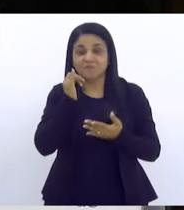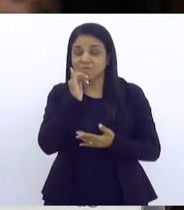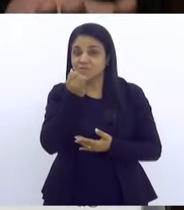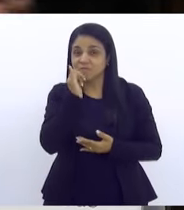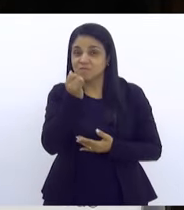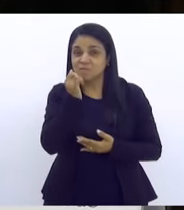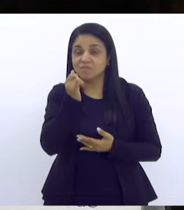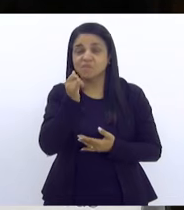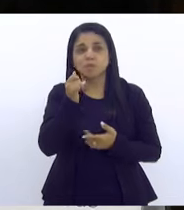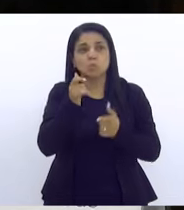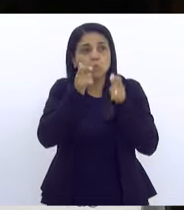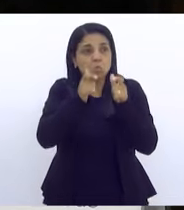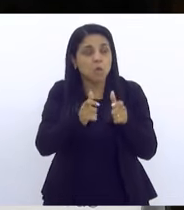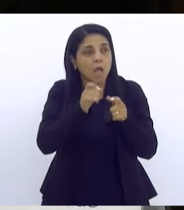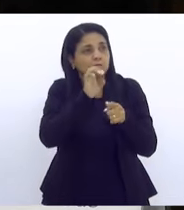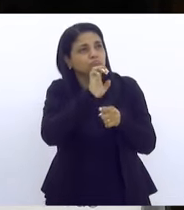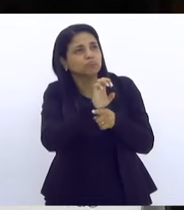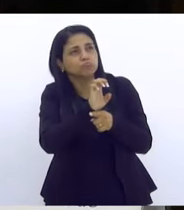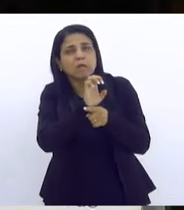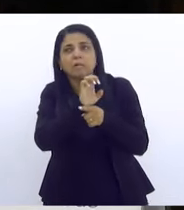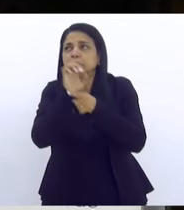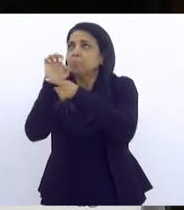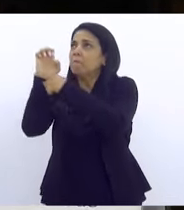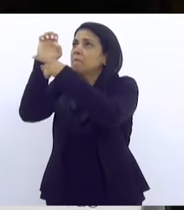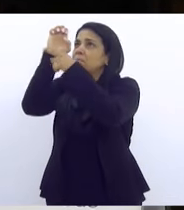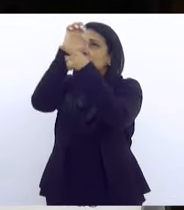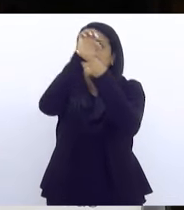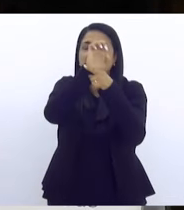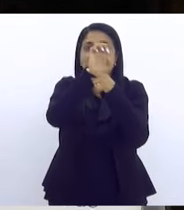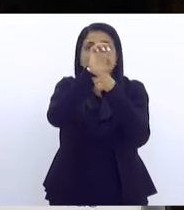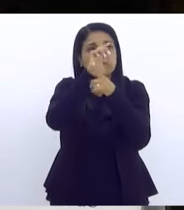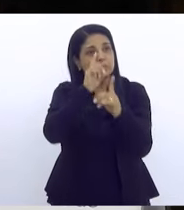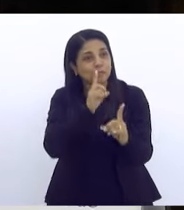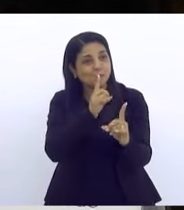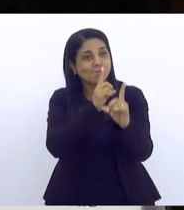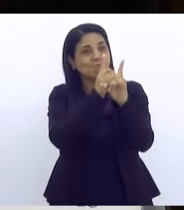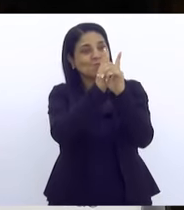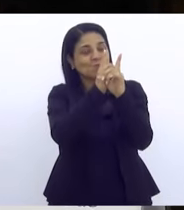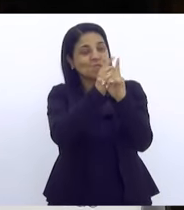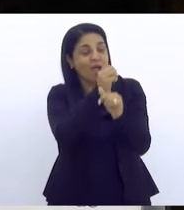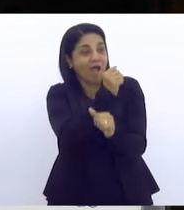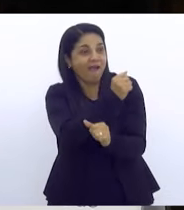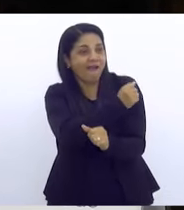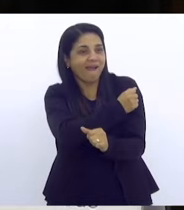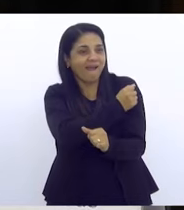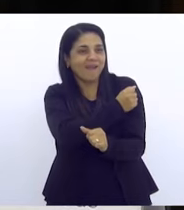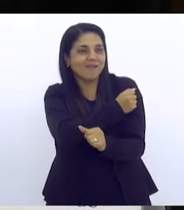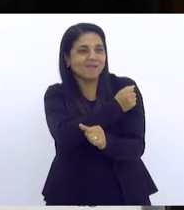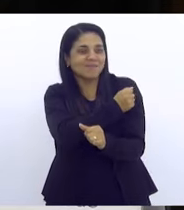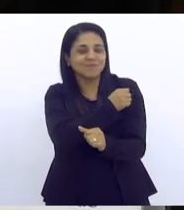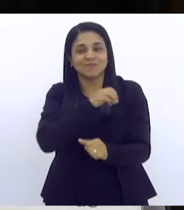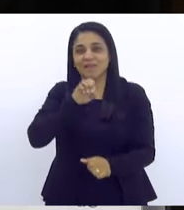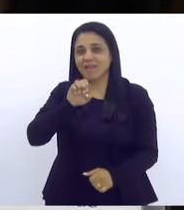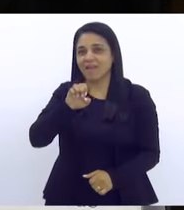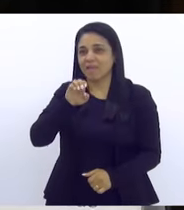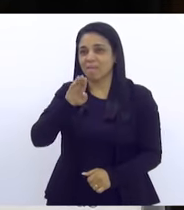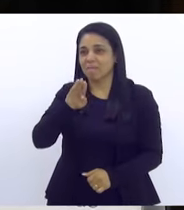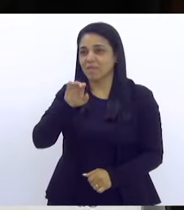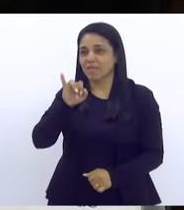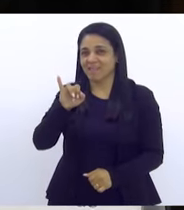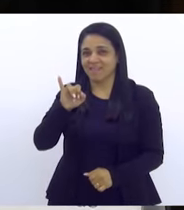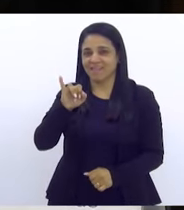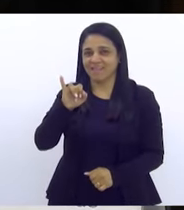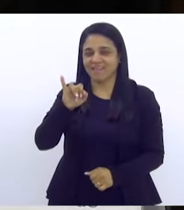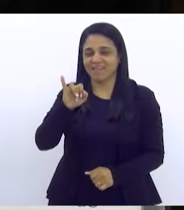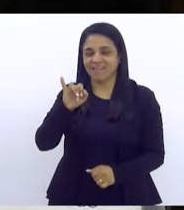estado, se depara com alguém que foi aluno na EBI, na época em